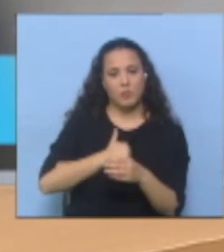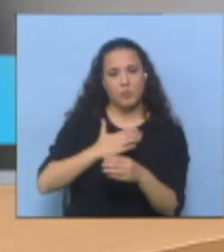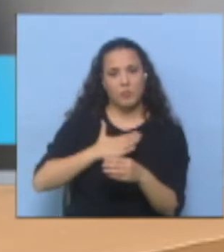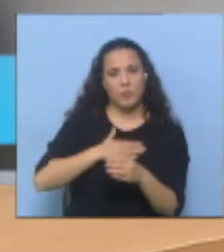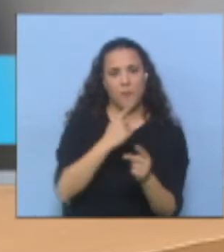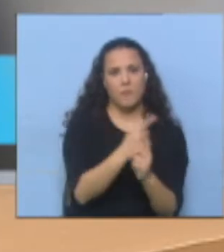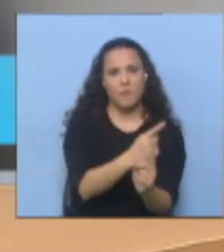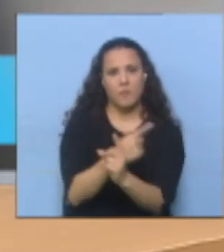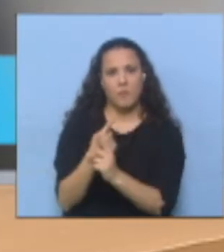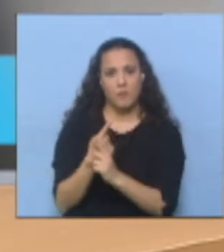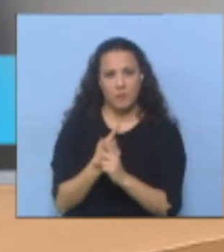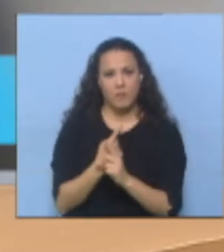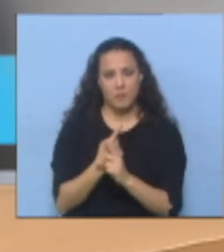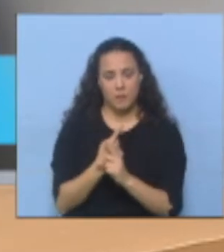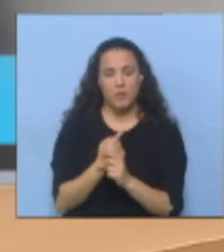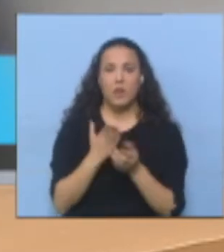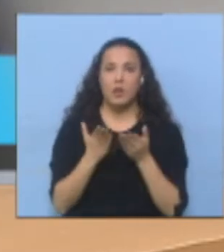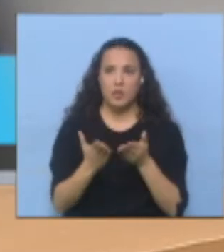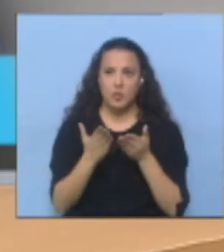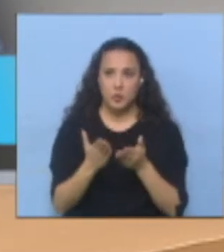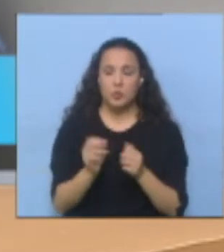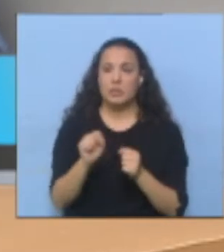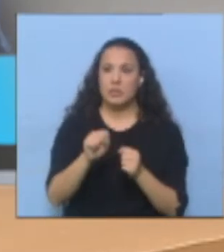em que há uma oferta